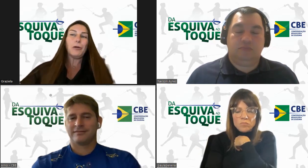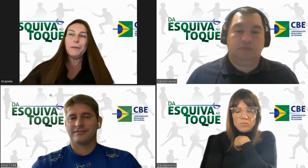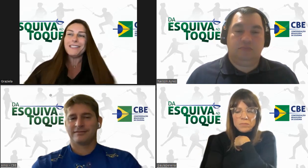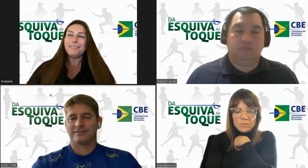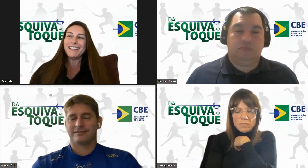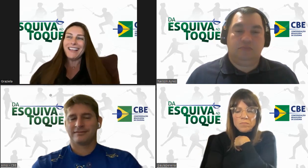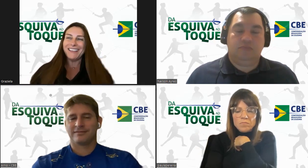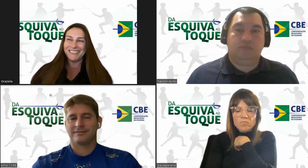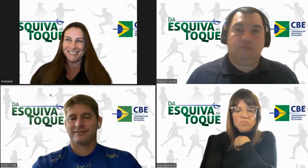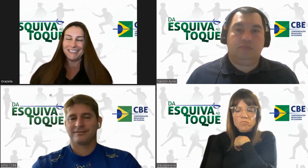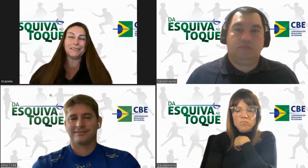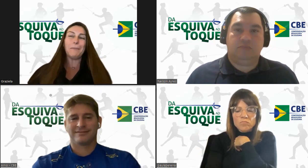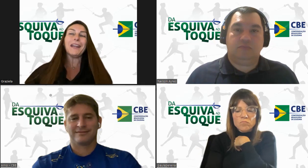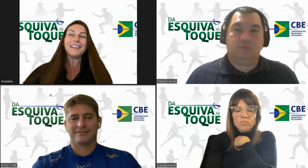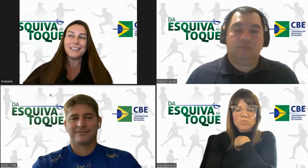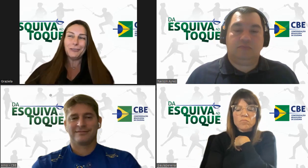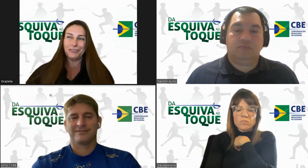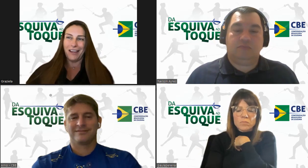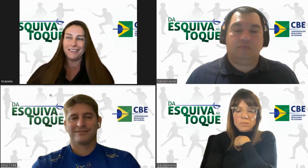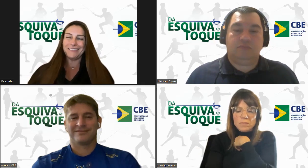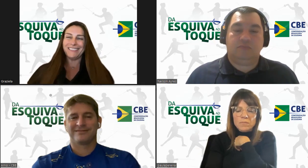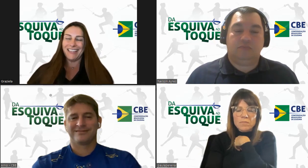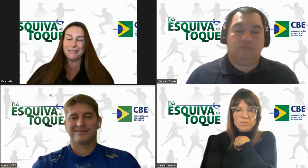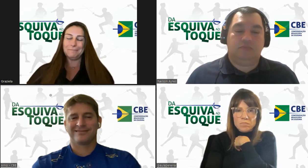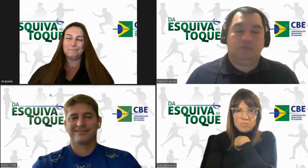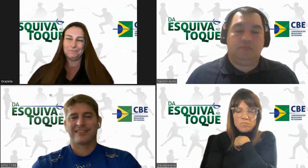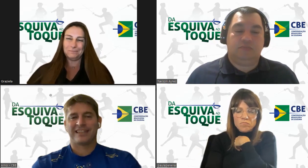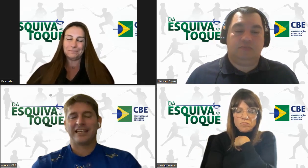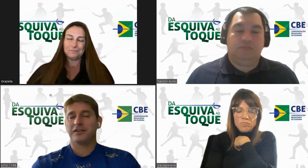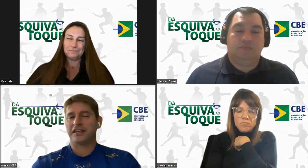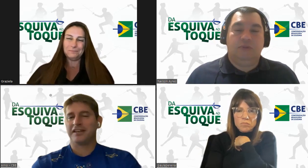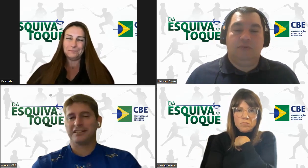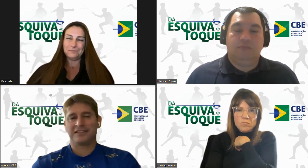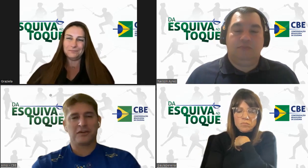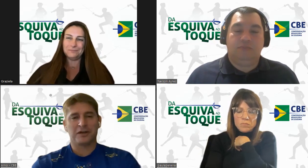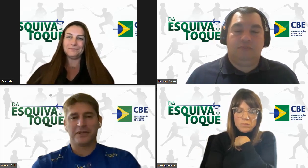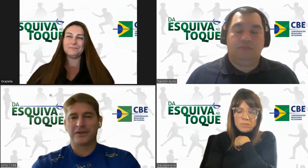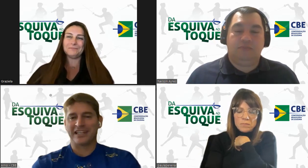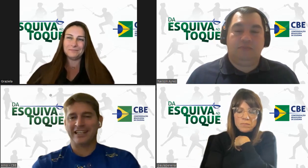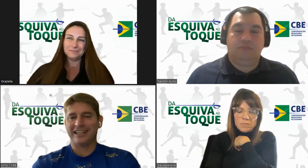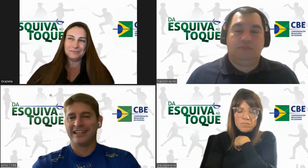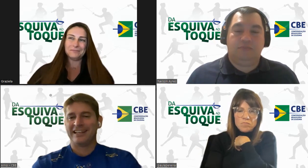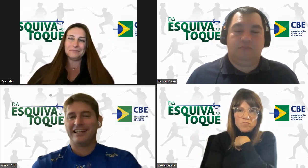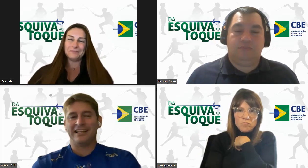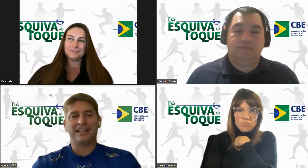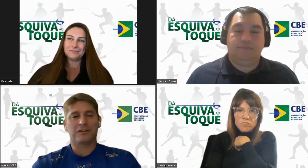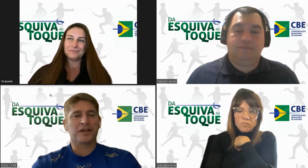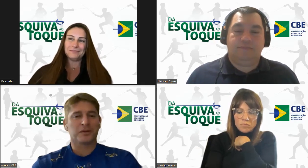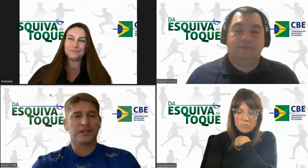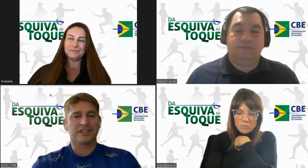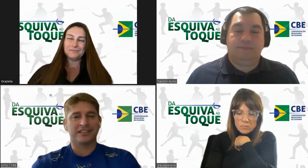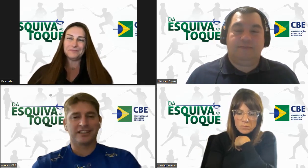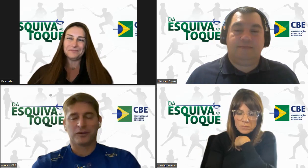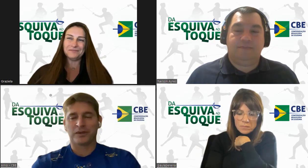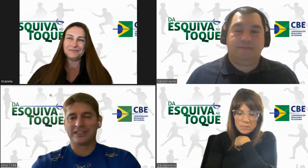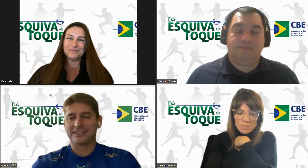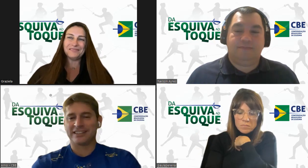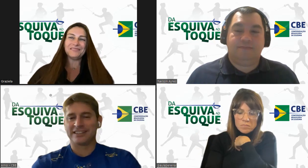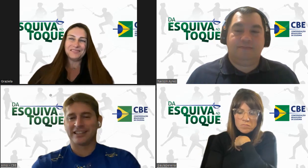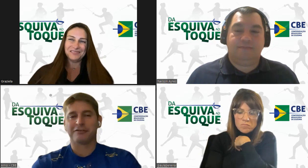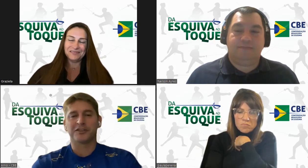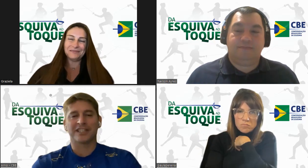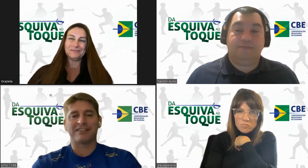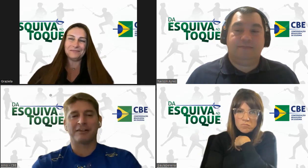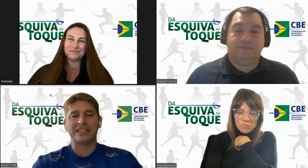E daí na competição dá certo não dá para Inovar tá tem um amigo que ele era corredor né de